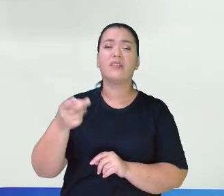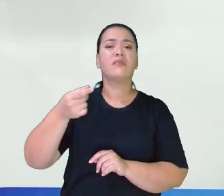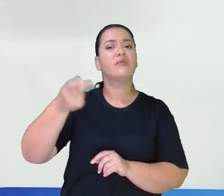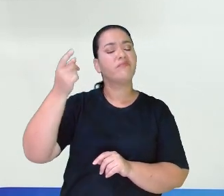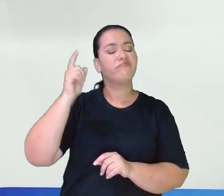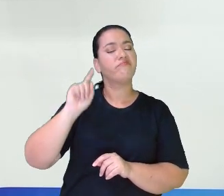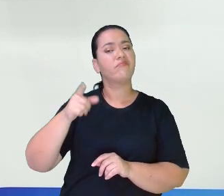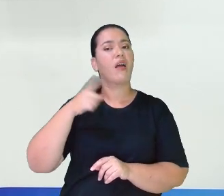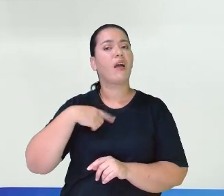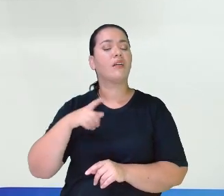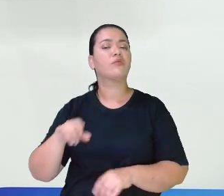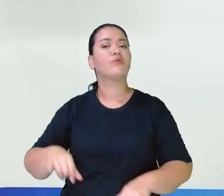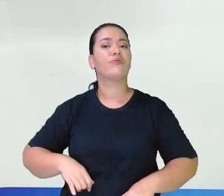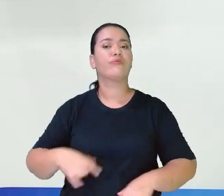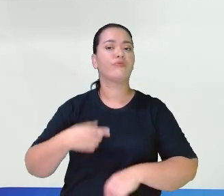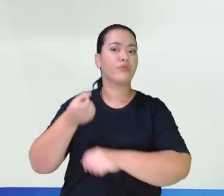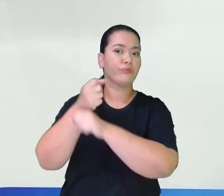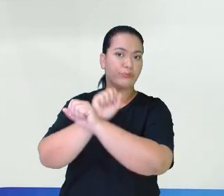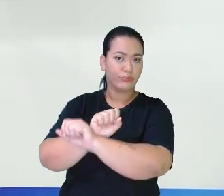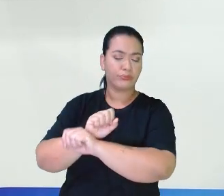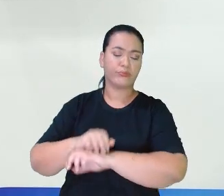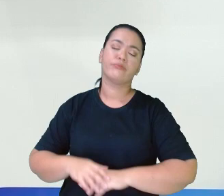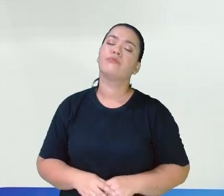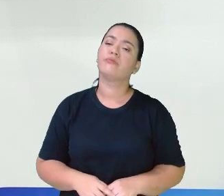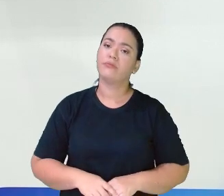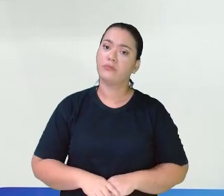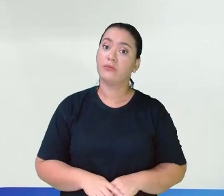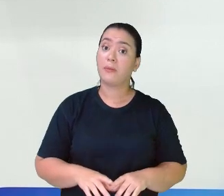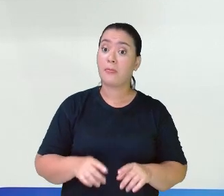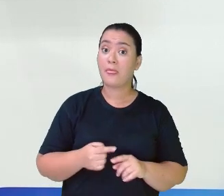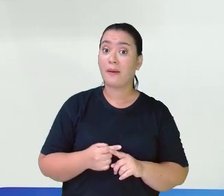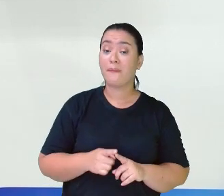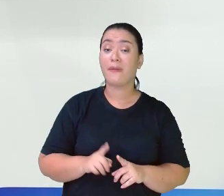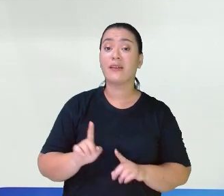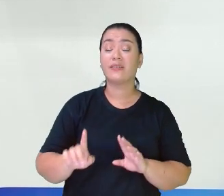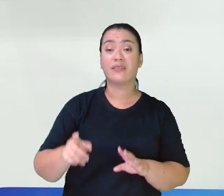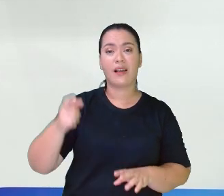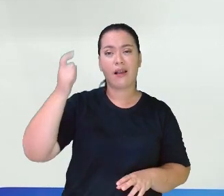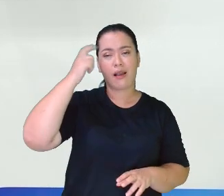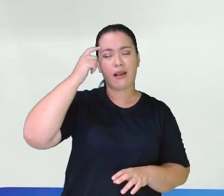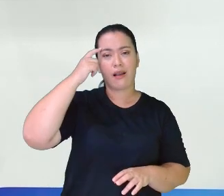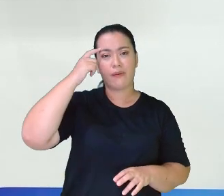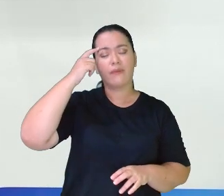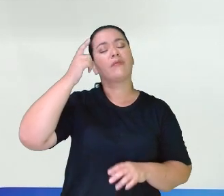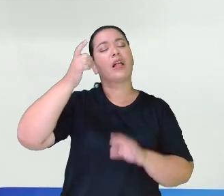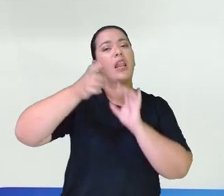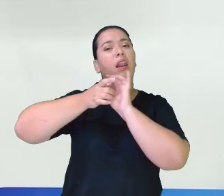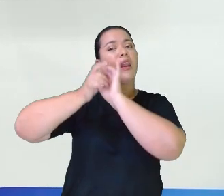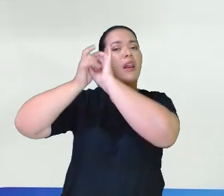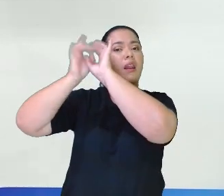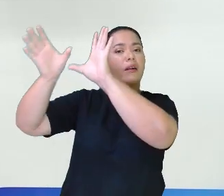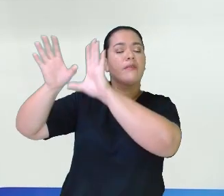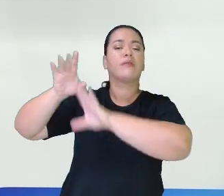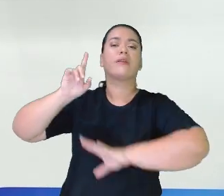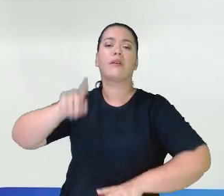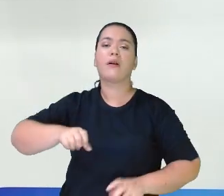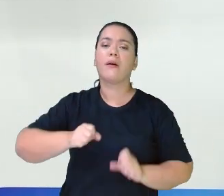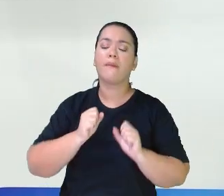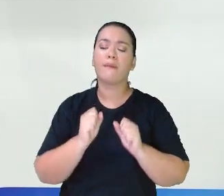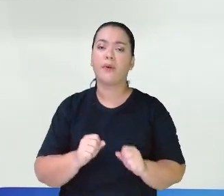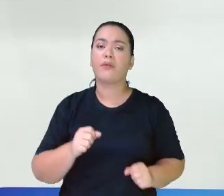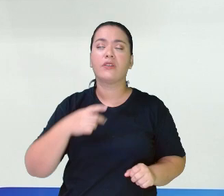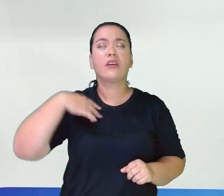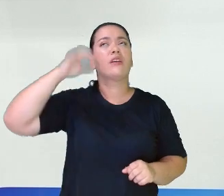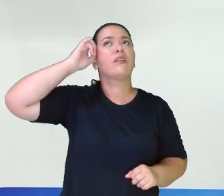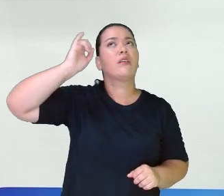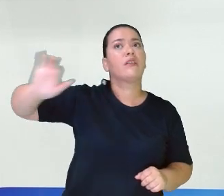escravizada. E, veja só, ele era uma pessoa escrava, mas a mente dele era livre. E ele pôde criar histórias belíssimas